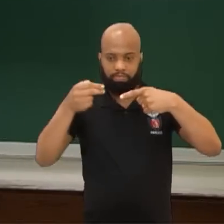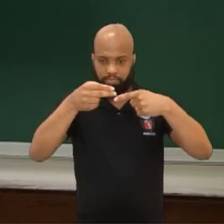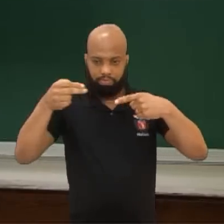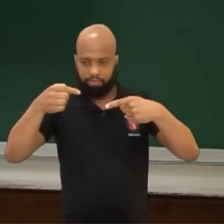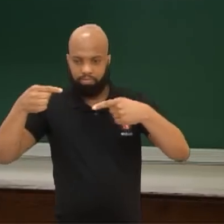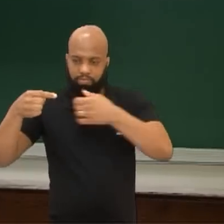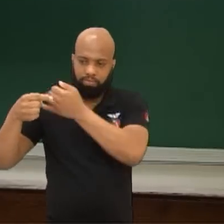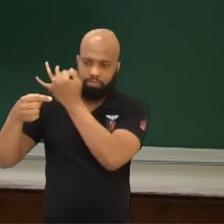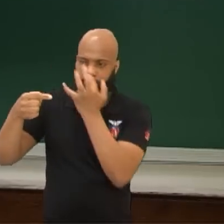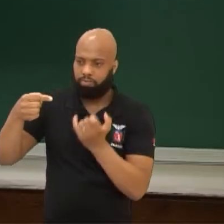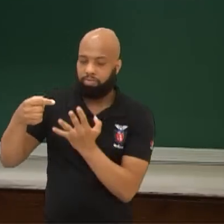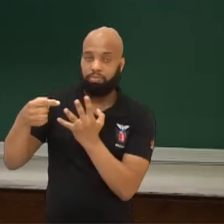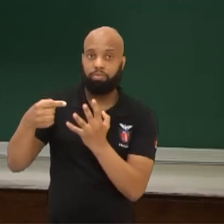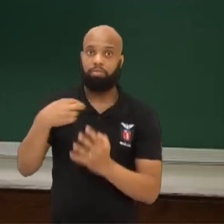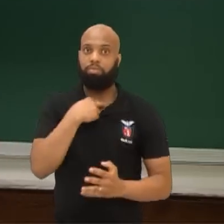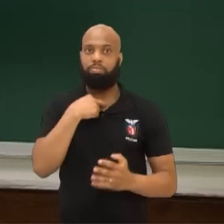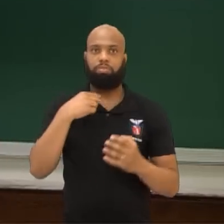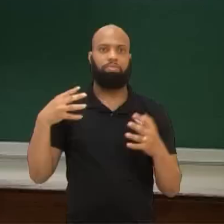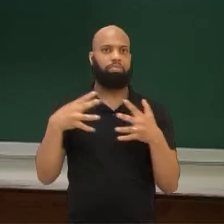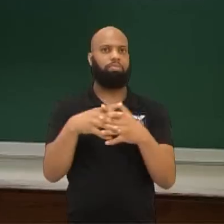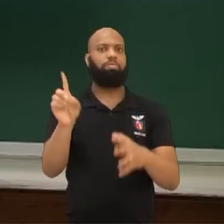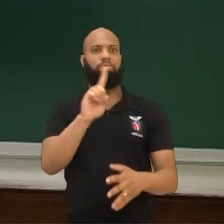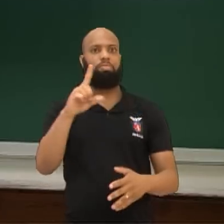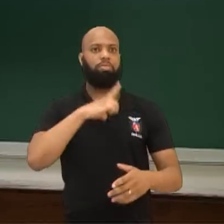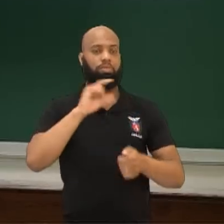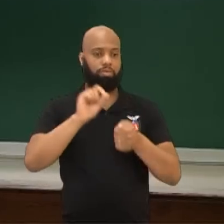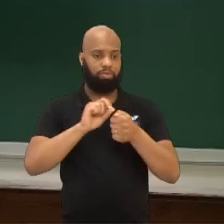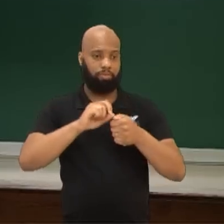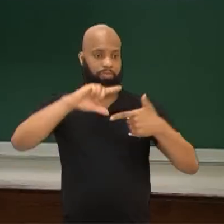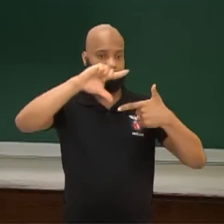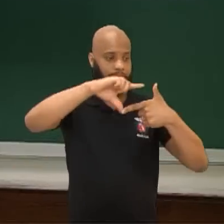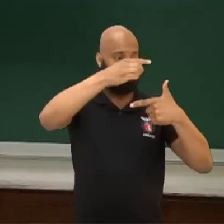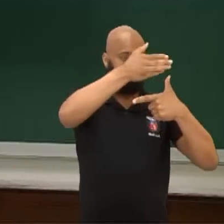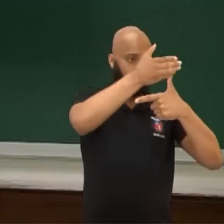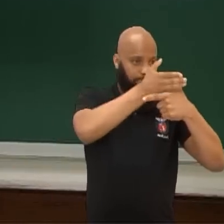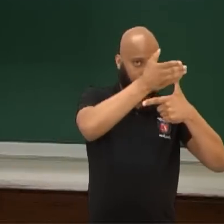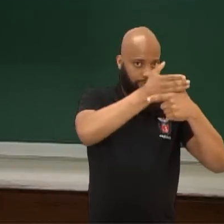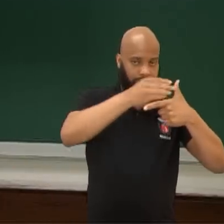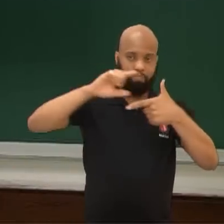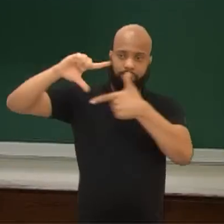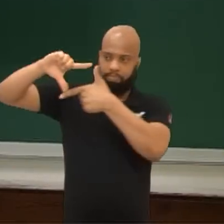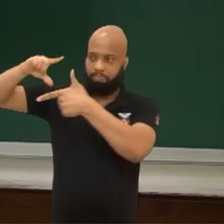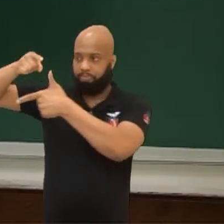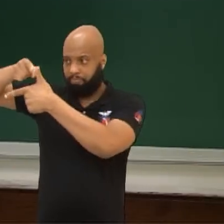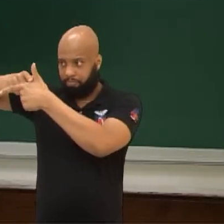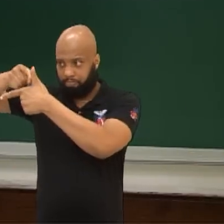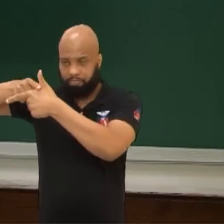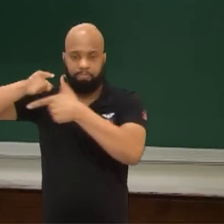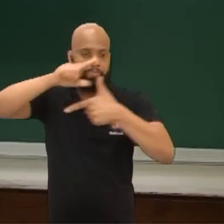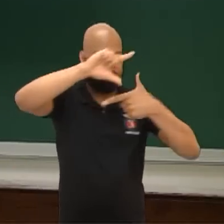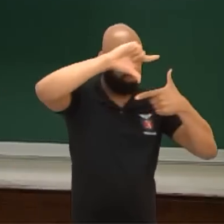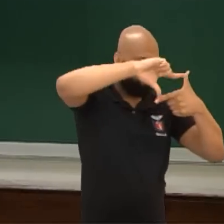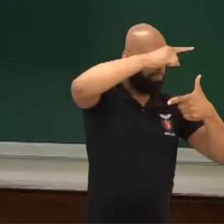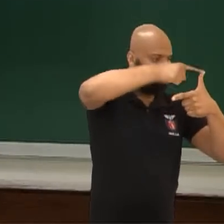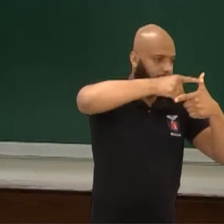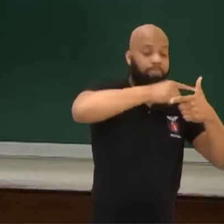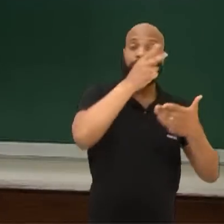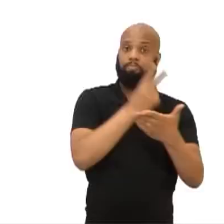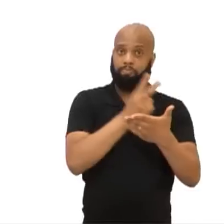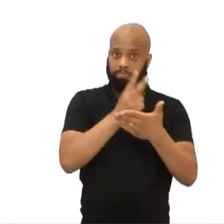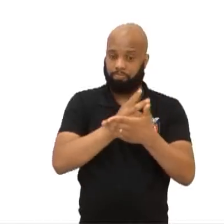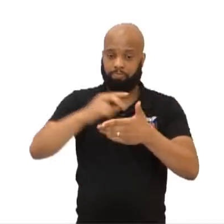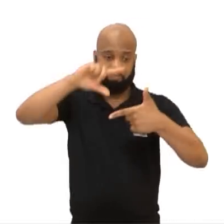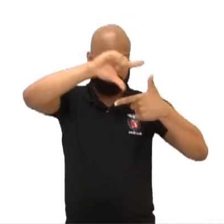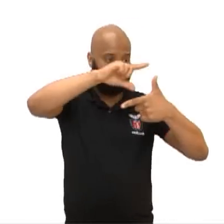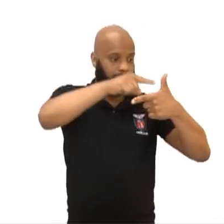tenho que usar lado, lado, base, base, porque senão o meu cálculo não dá certo, tá? Então, eu vou